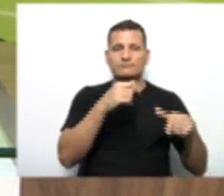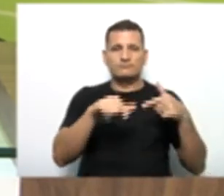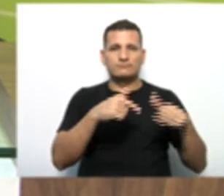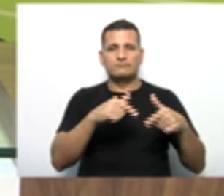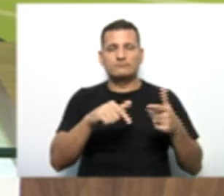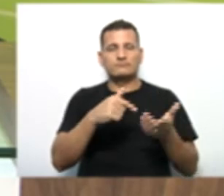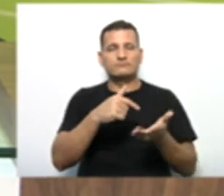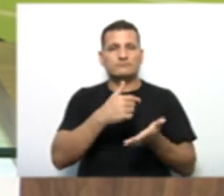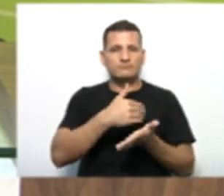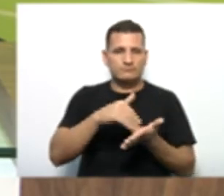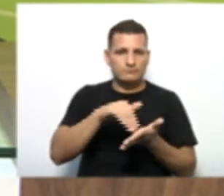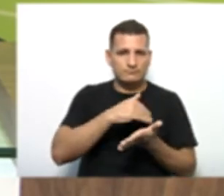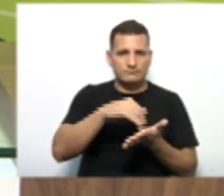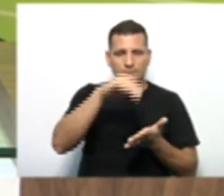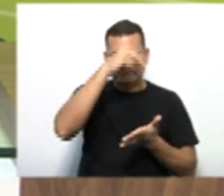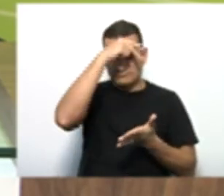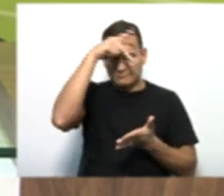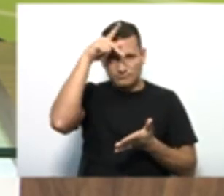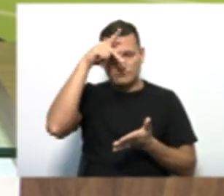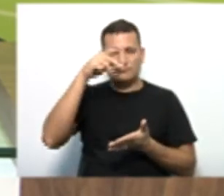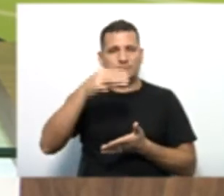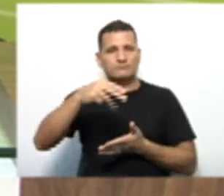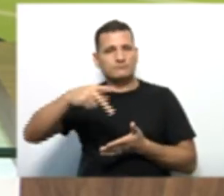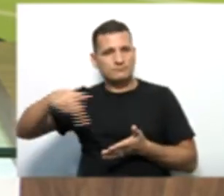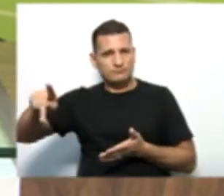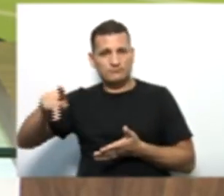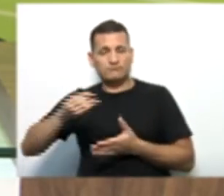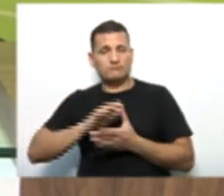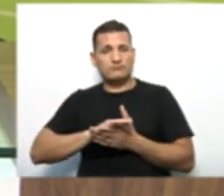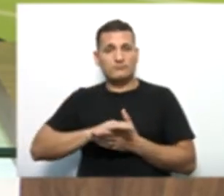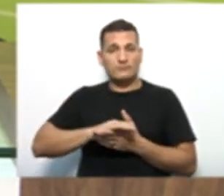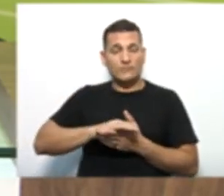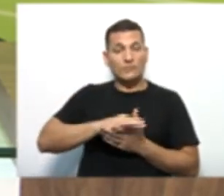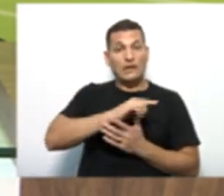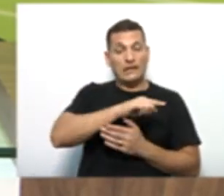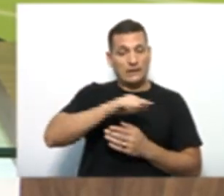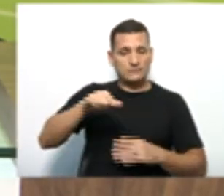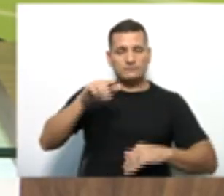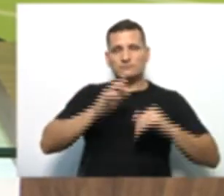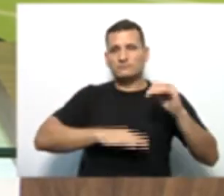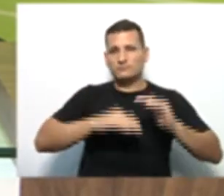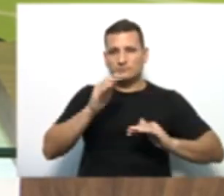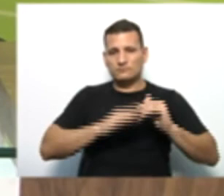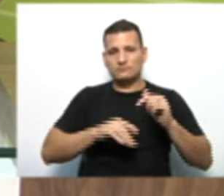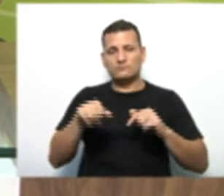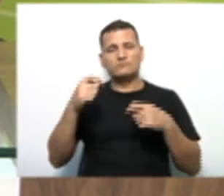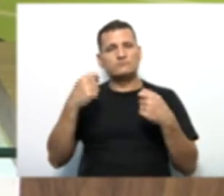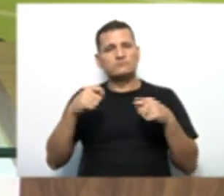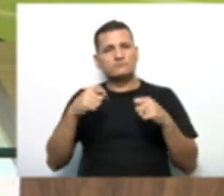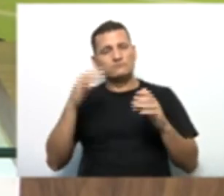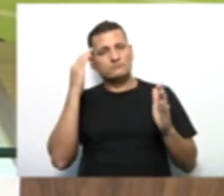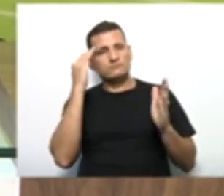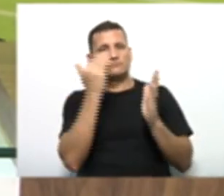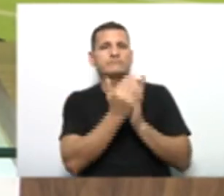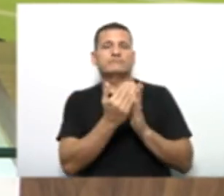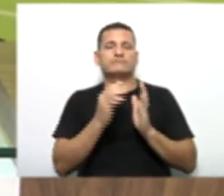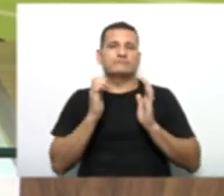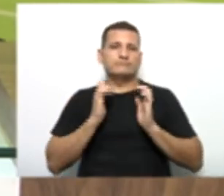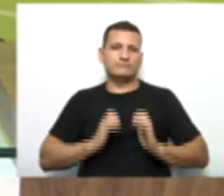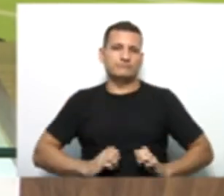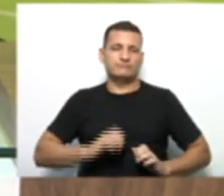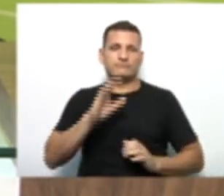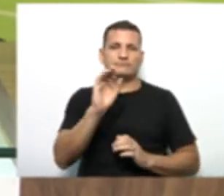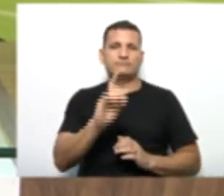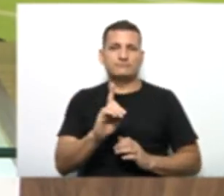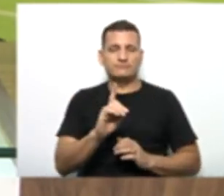Municipal de Assistência Social, no Ministério Público. Esses profissionais, eles devem seguir aquilo que está dentro do código de ética.